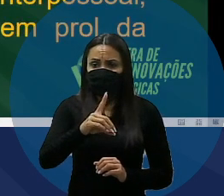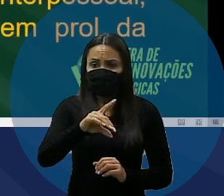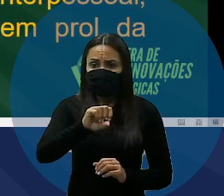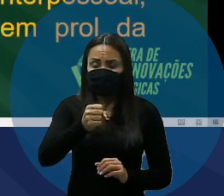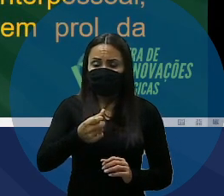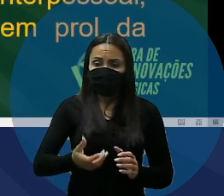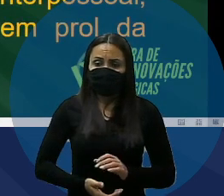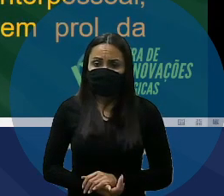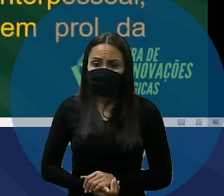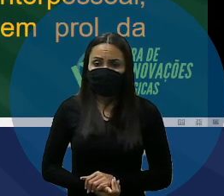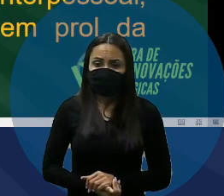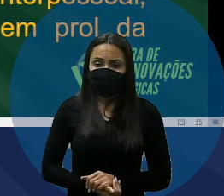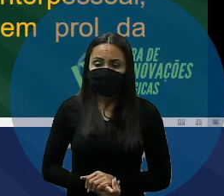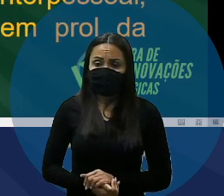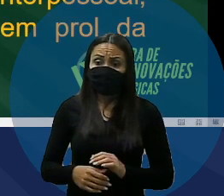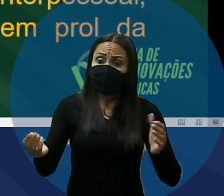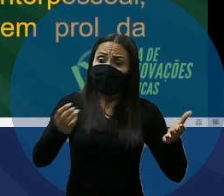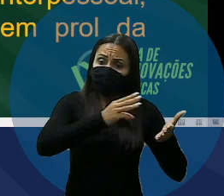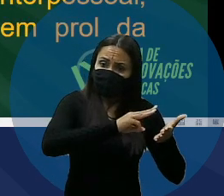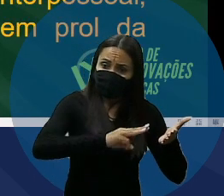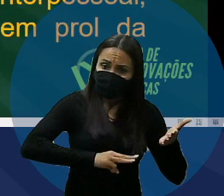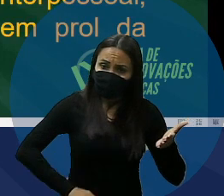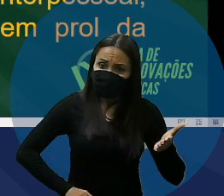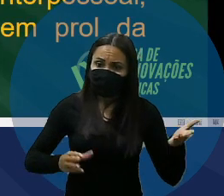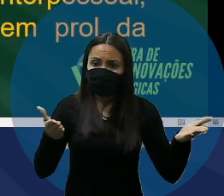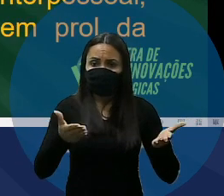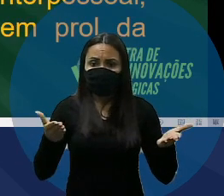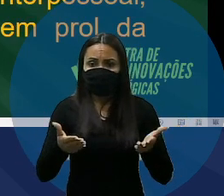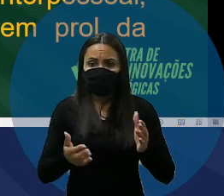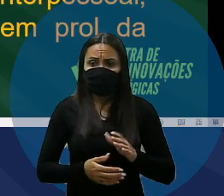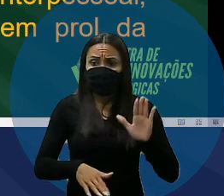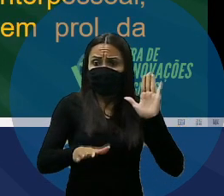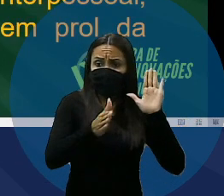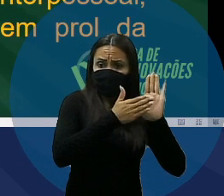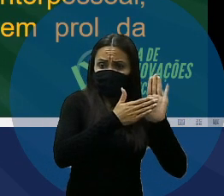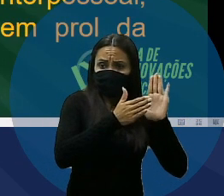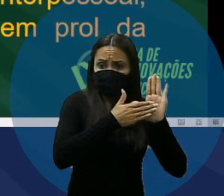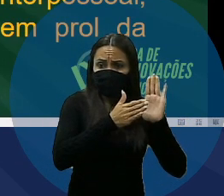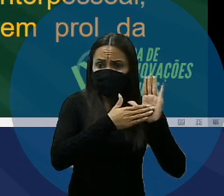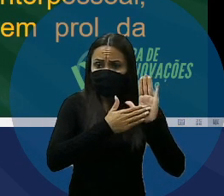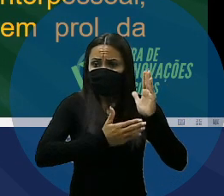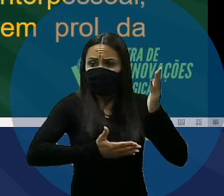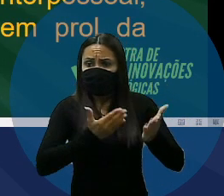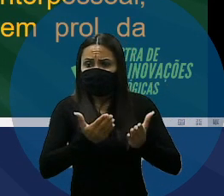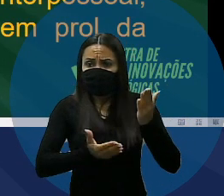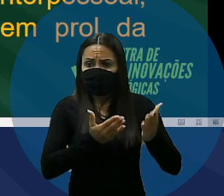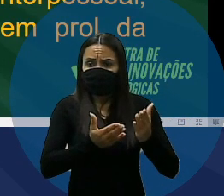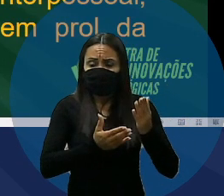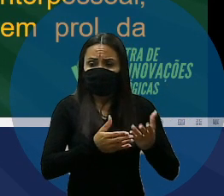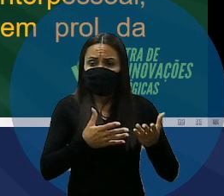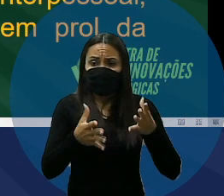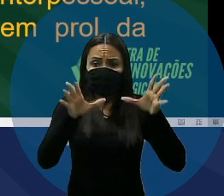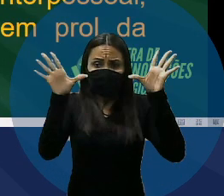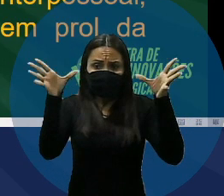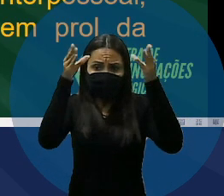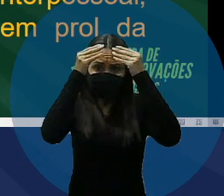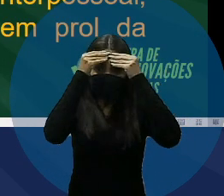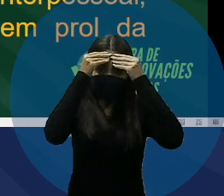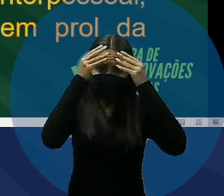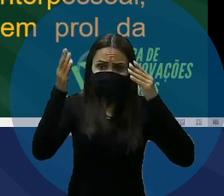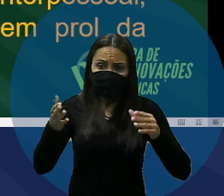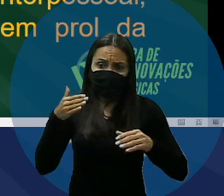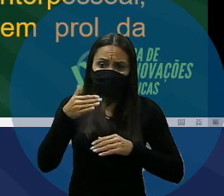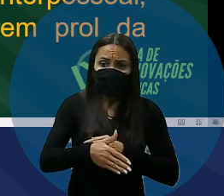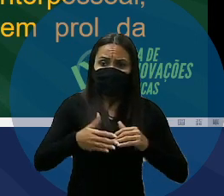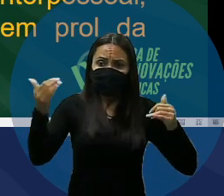Pode passar. Metodologia. A proposta é uma missão em adquirir conhecimento, acessar